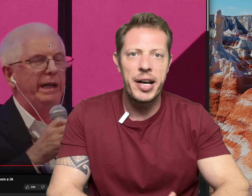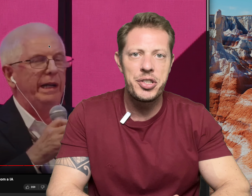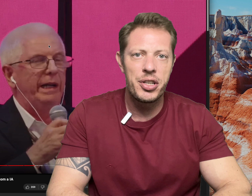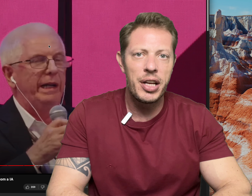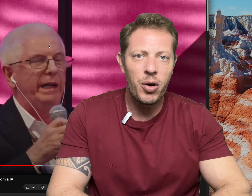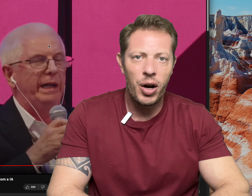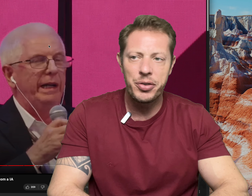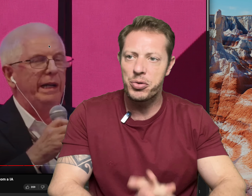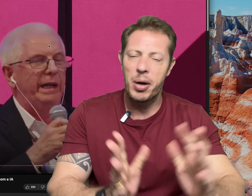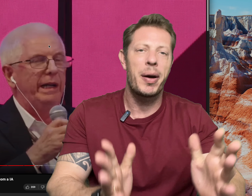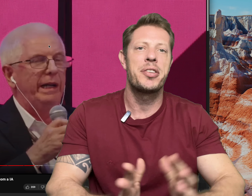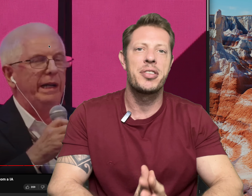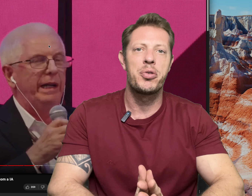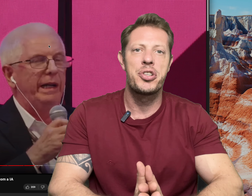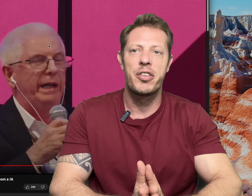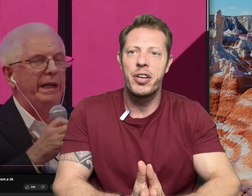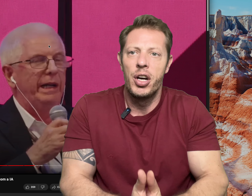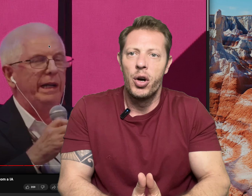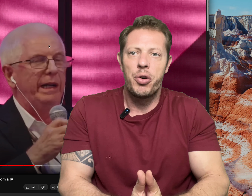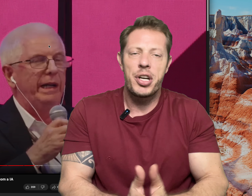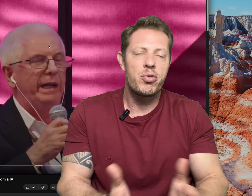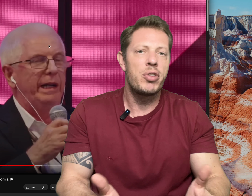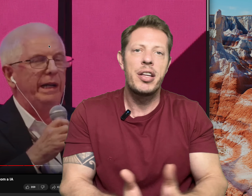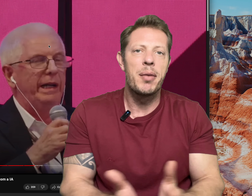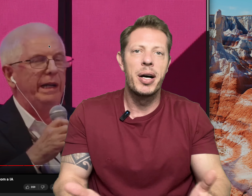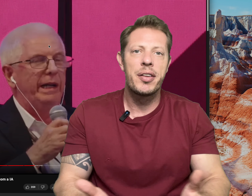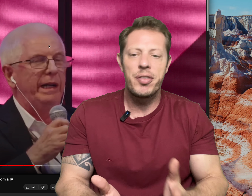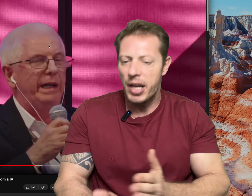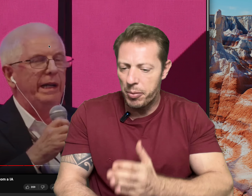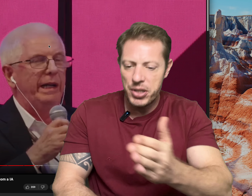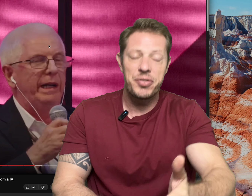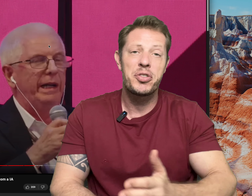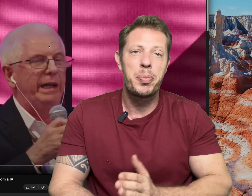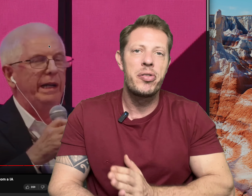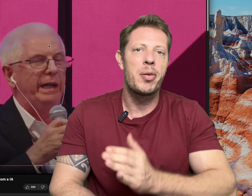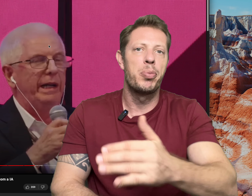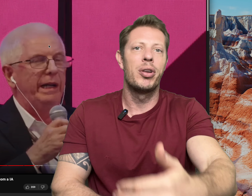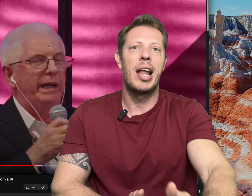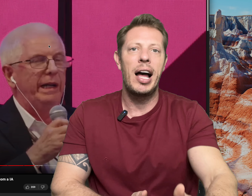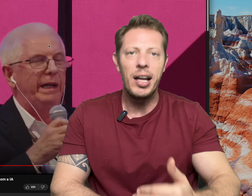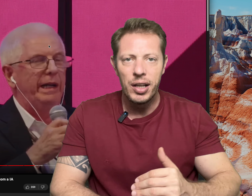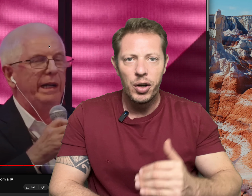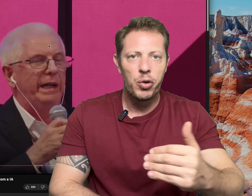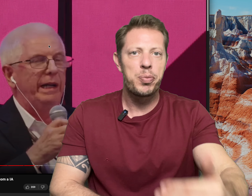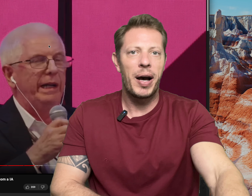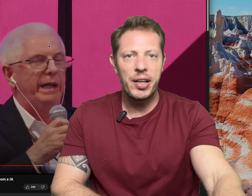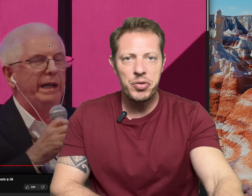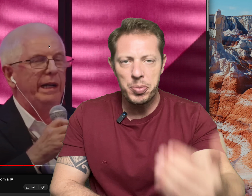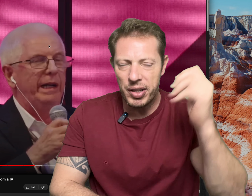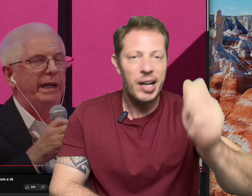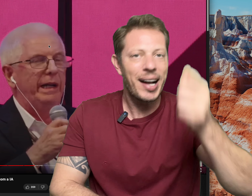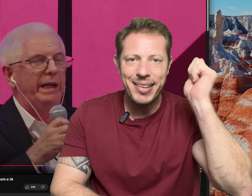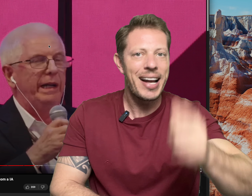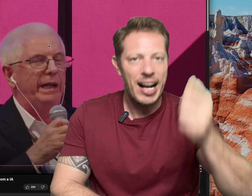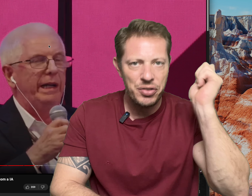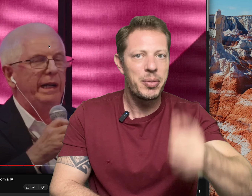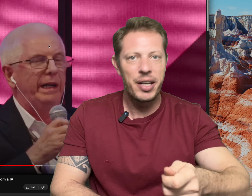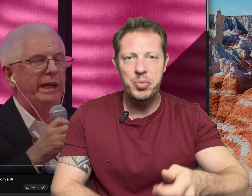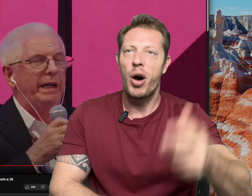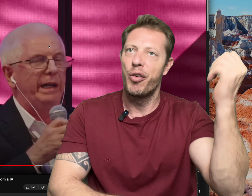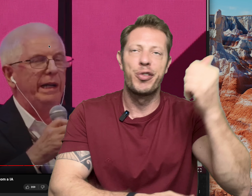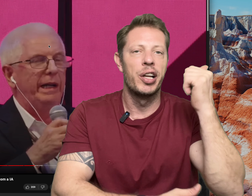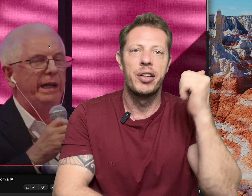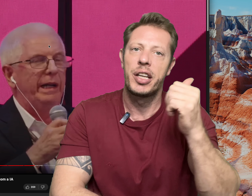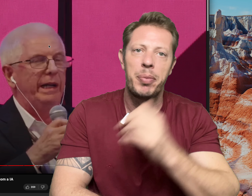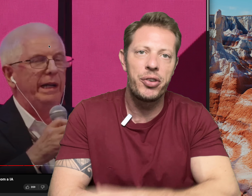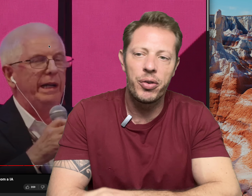com a área de negócios, com a parte executiva, onde é que tu tem demandas e realmente às vezes tu precisa pular os passos, tu precisa dar um carteiraço